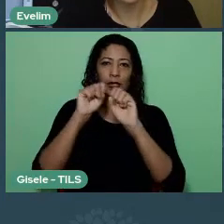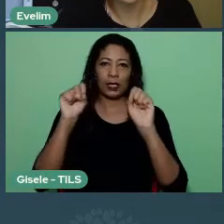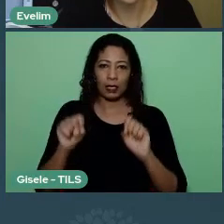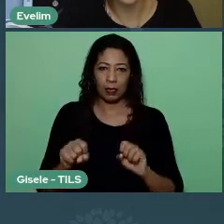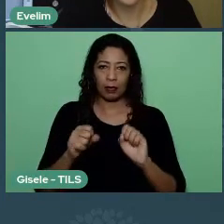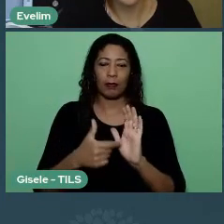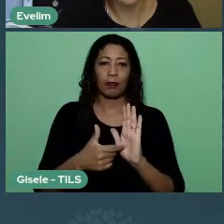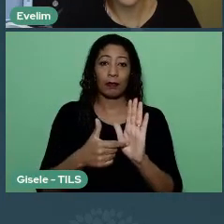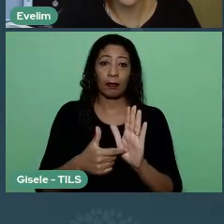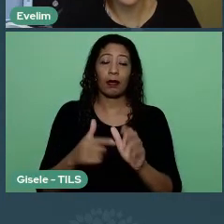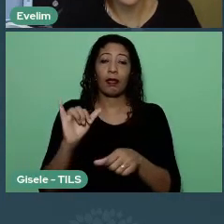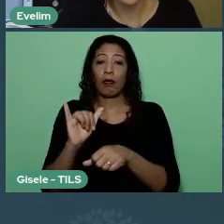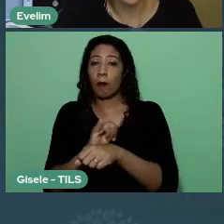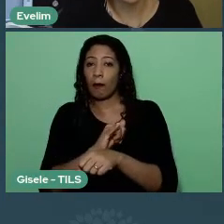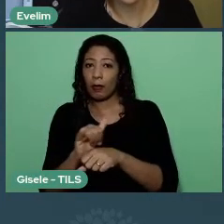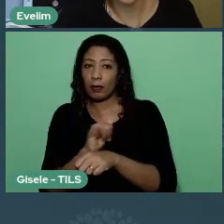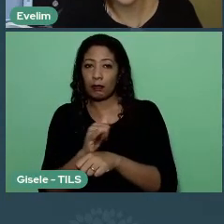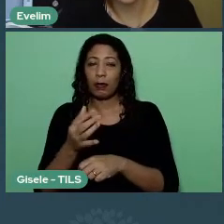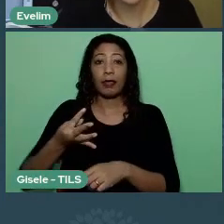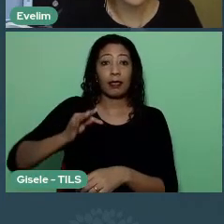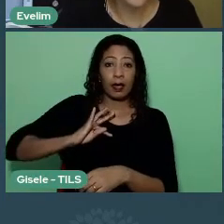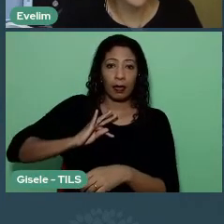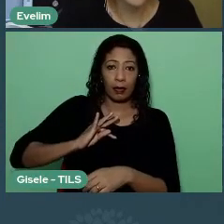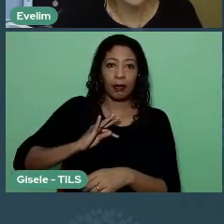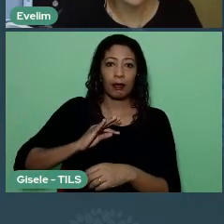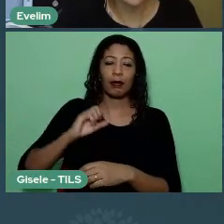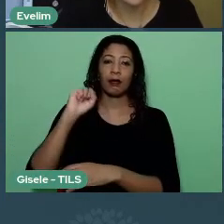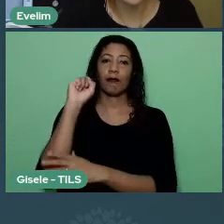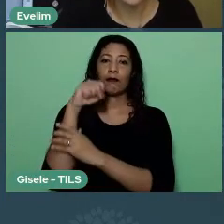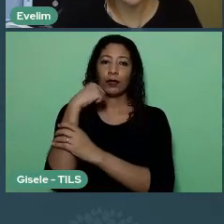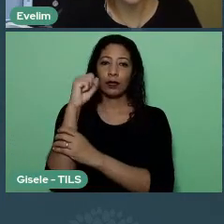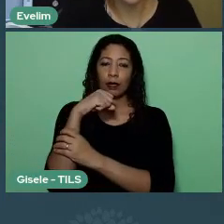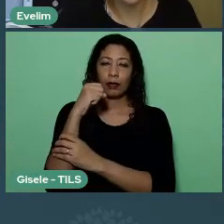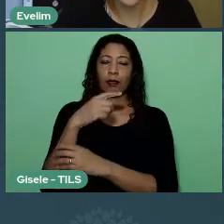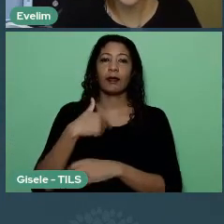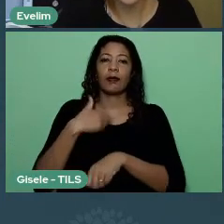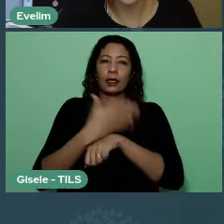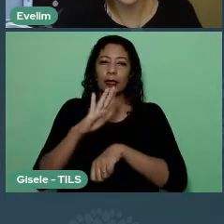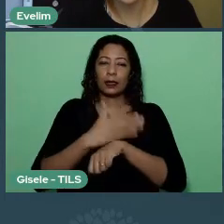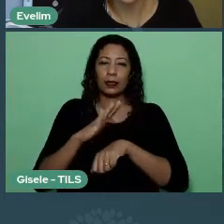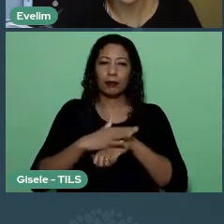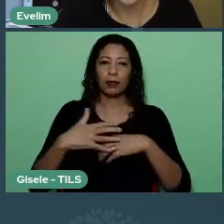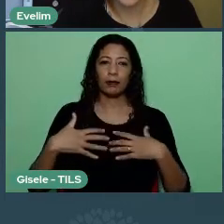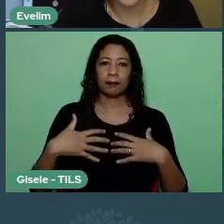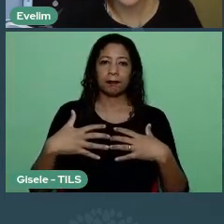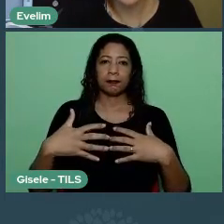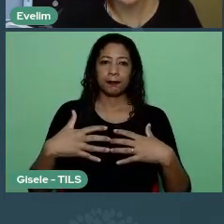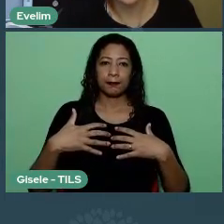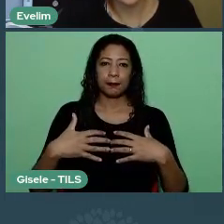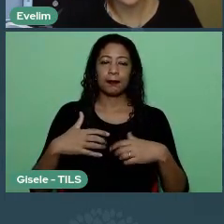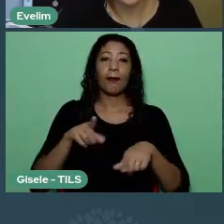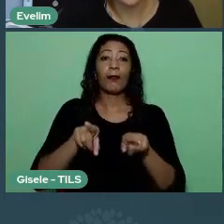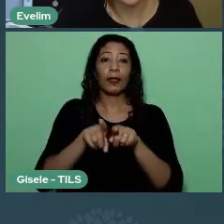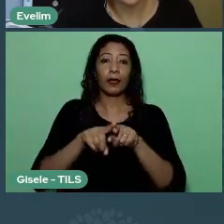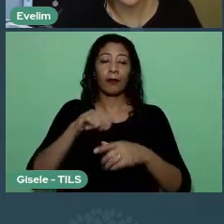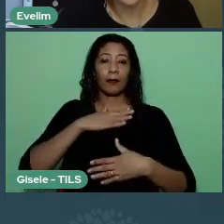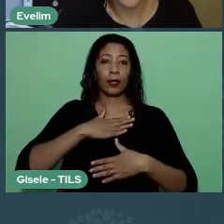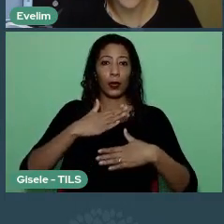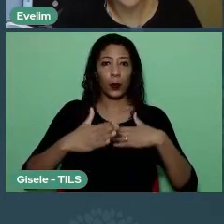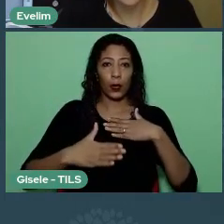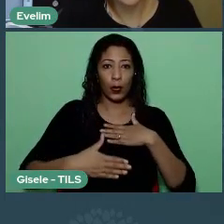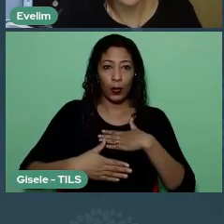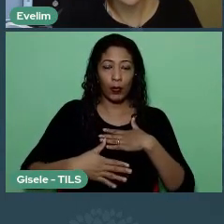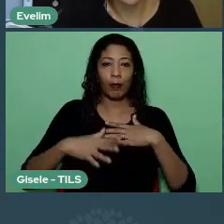algumas técnicas de fisioterapia, como treinamento muscular inspiratório, treinamento físico, né, e desobstrução de